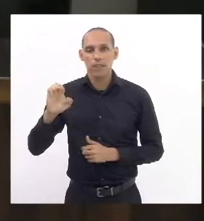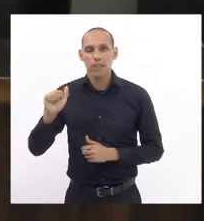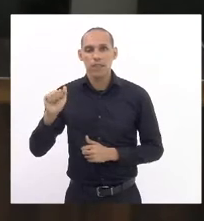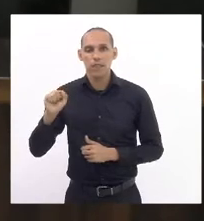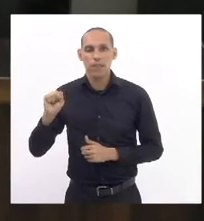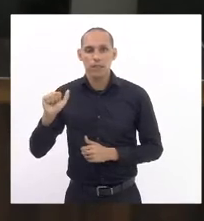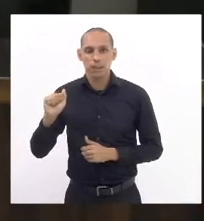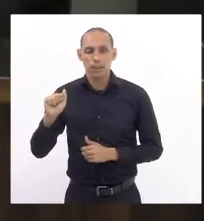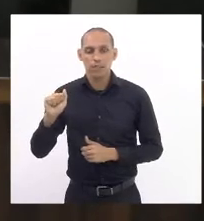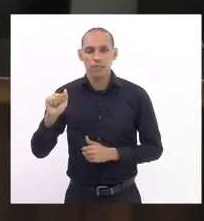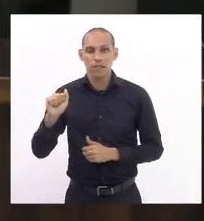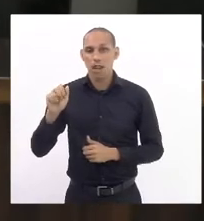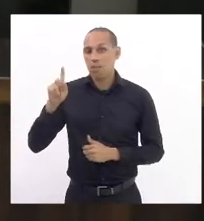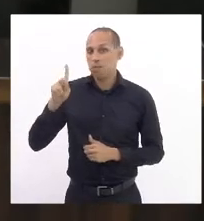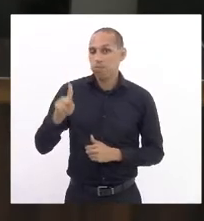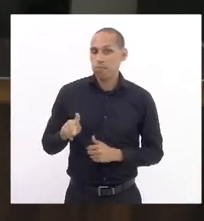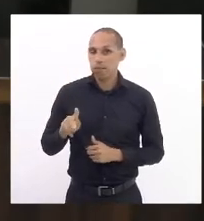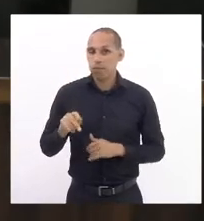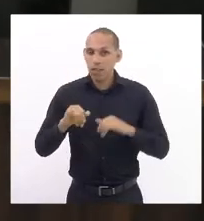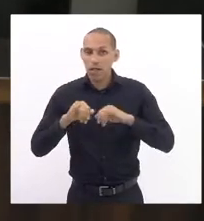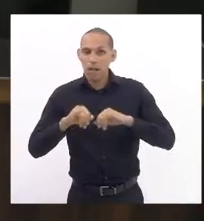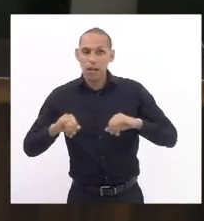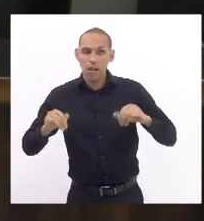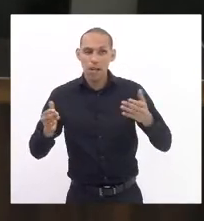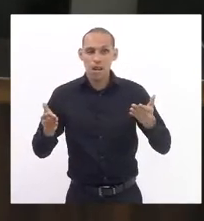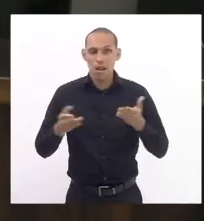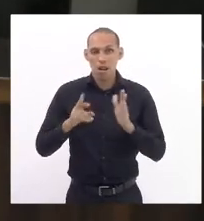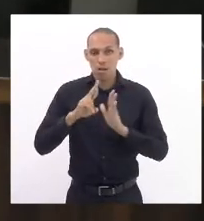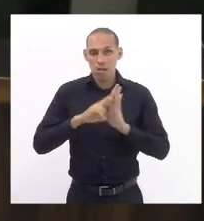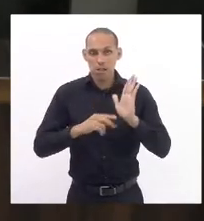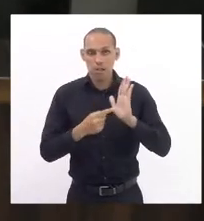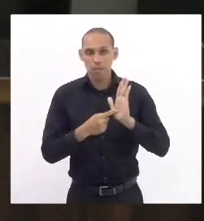presidência irá proclamar o resultado.